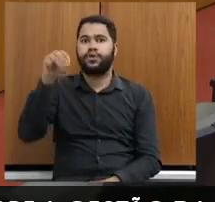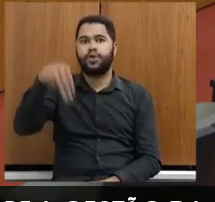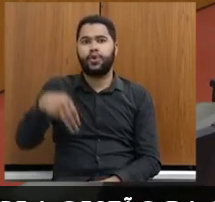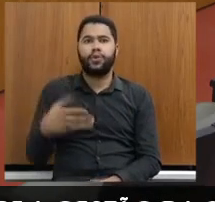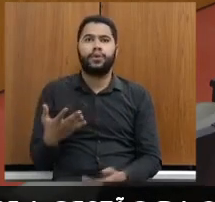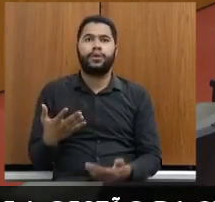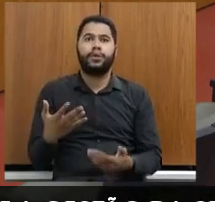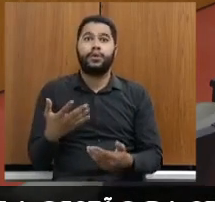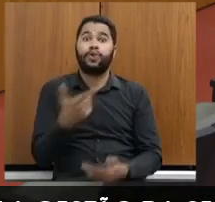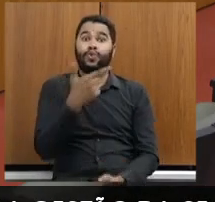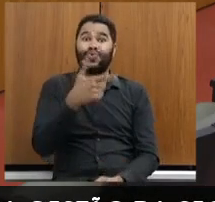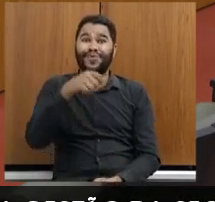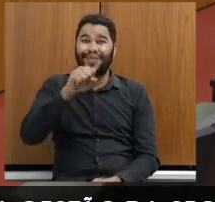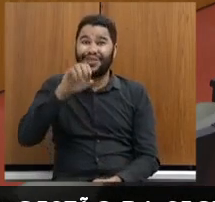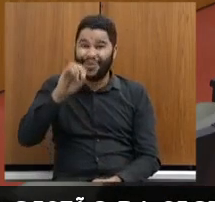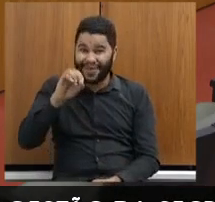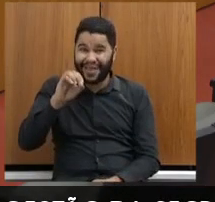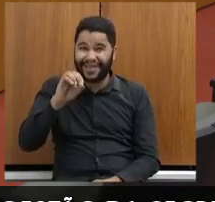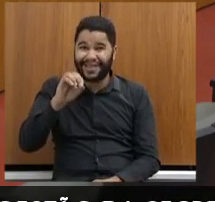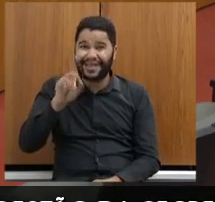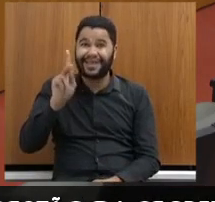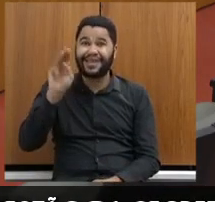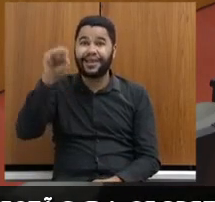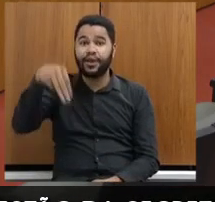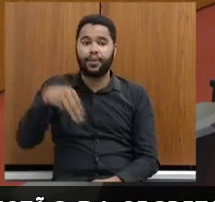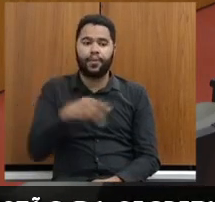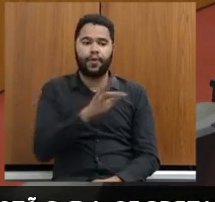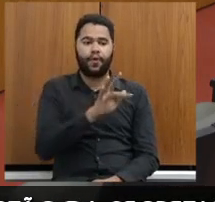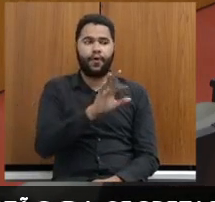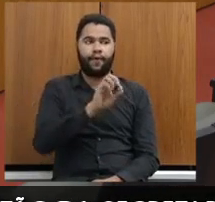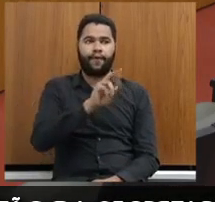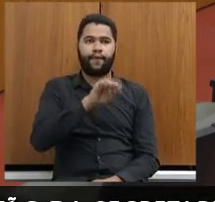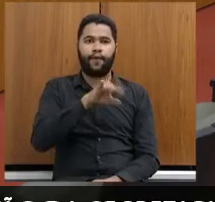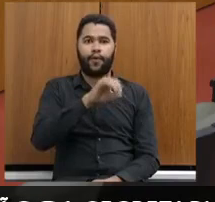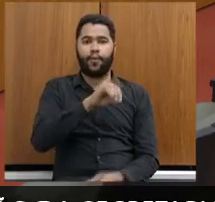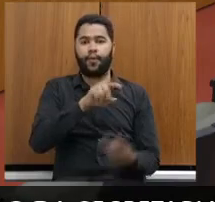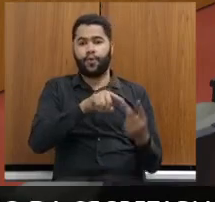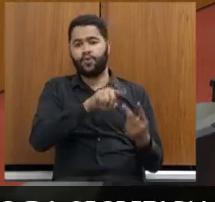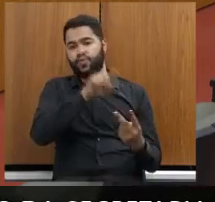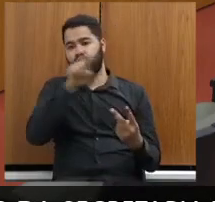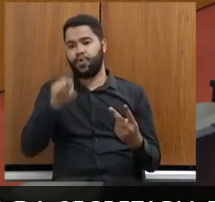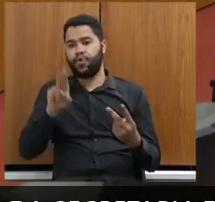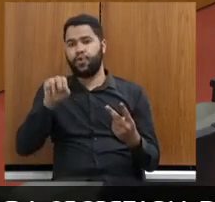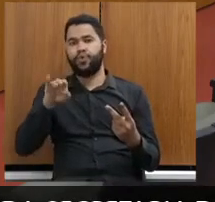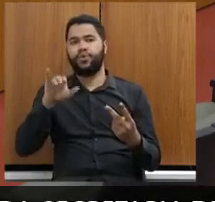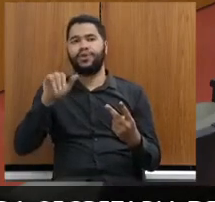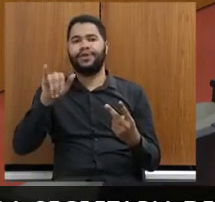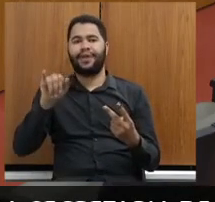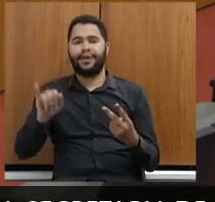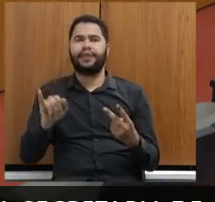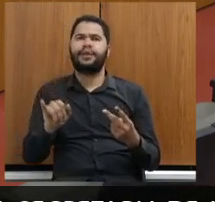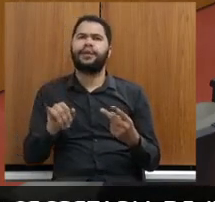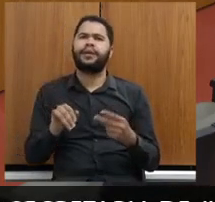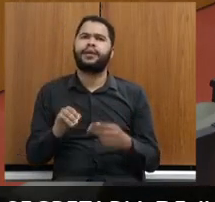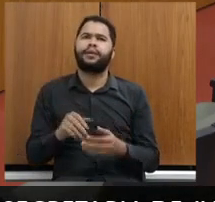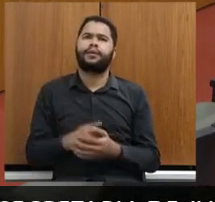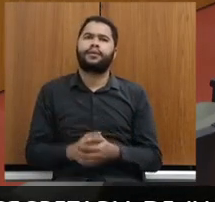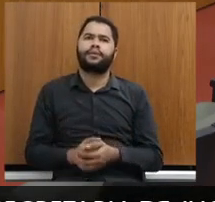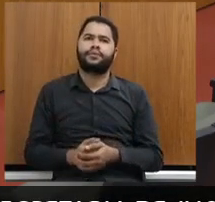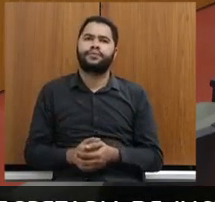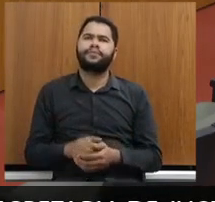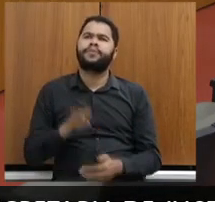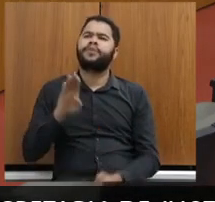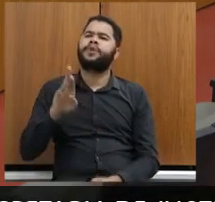280 precisamente aí Formoso a Unaí eu e a falam de Brasilândia Brasilândia até